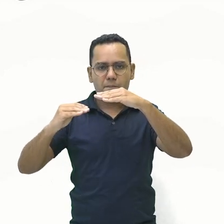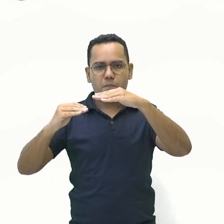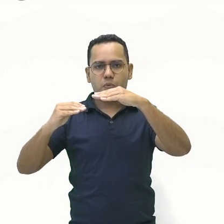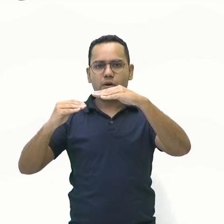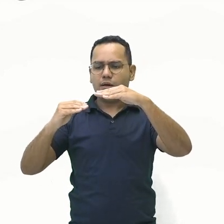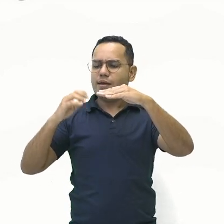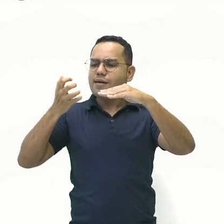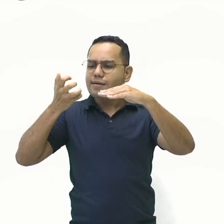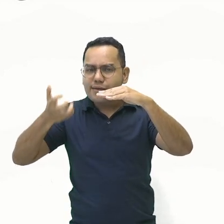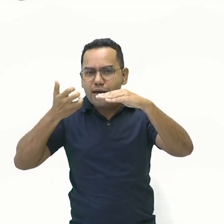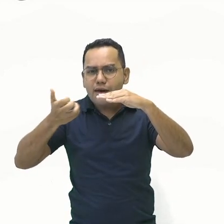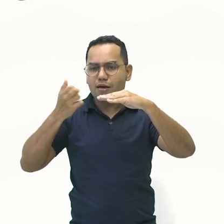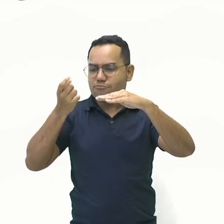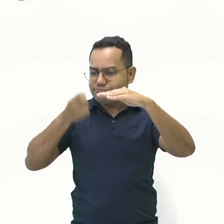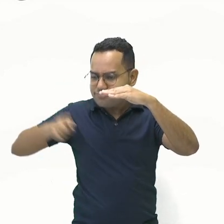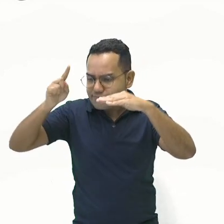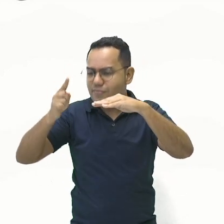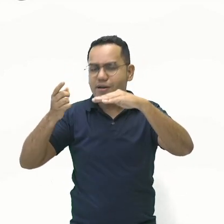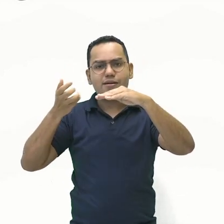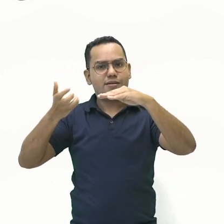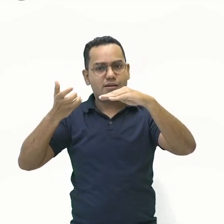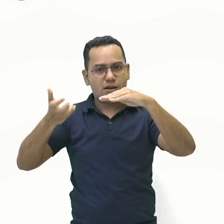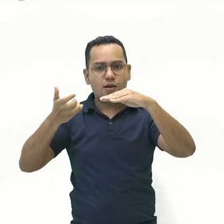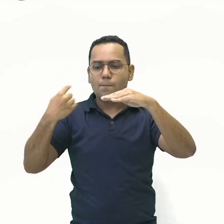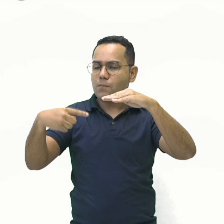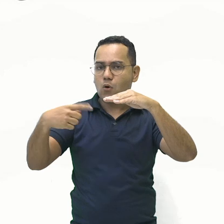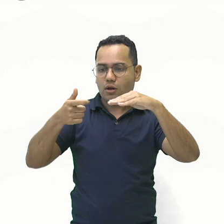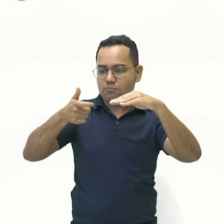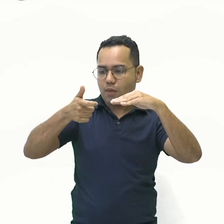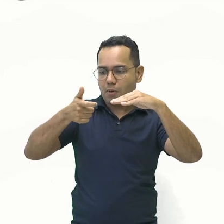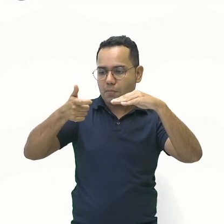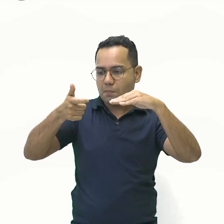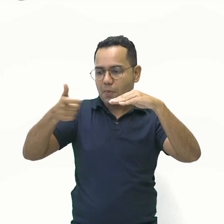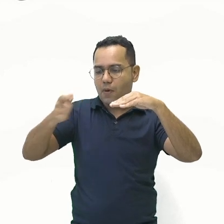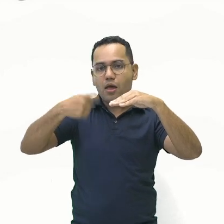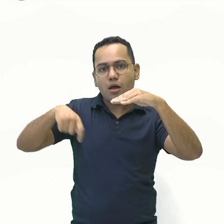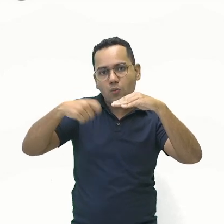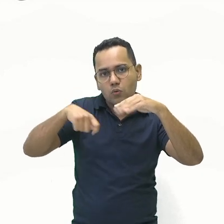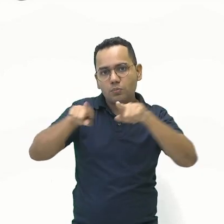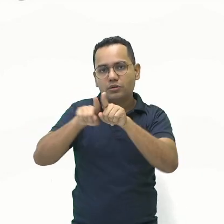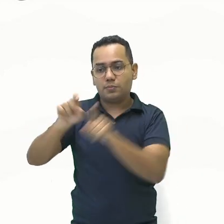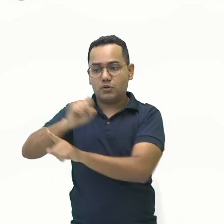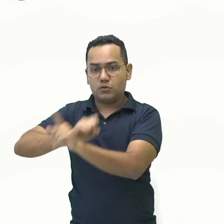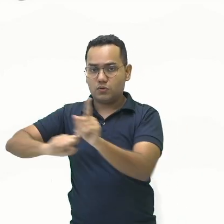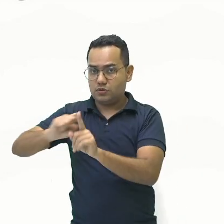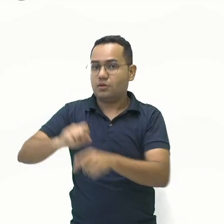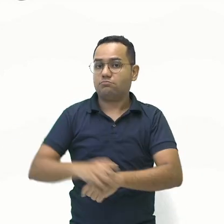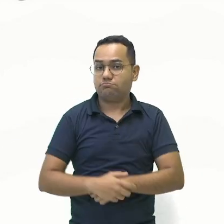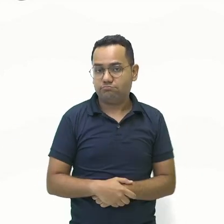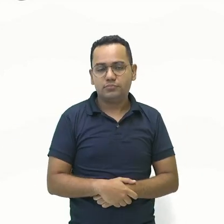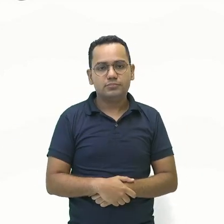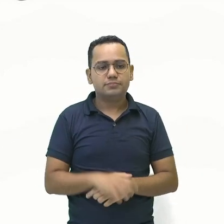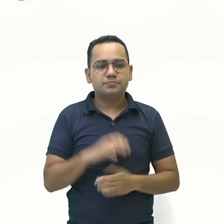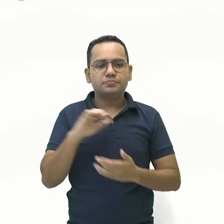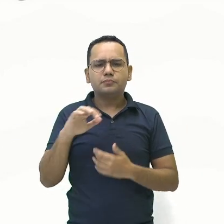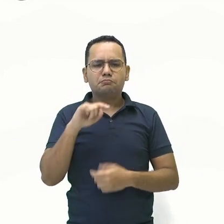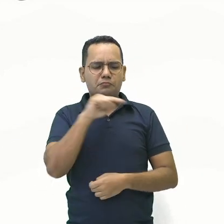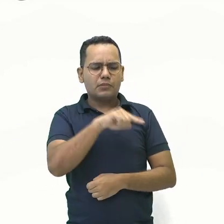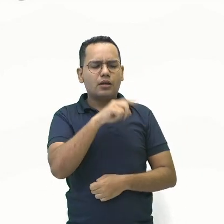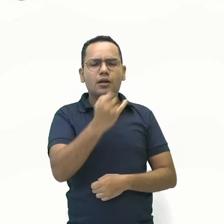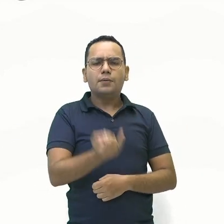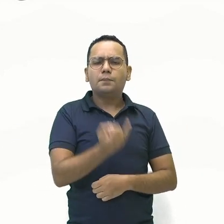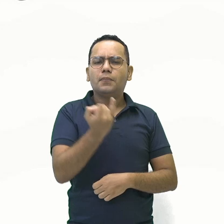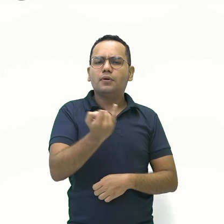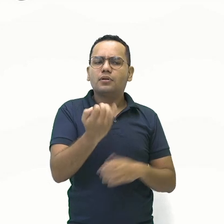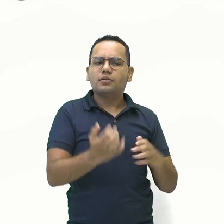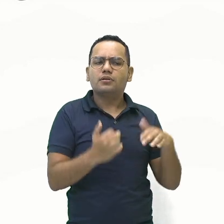expansão econômica em especial, certo? Professor, qual a importância do Clube de Roma para a questão relacionada ao